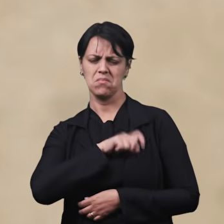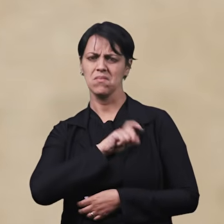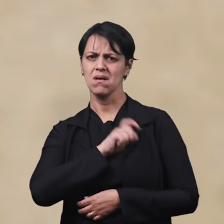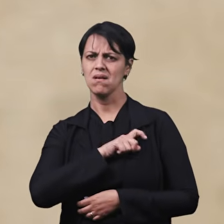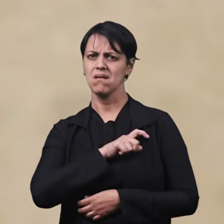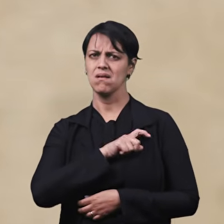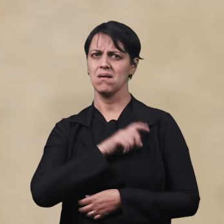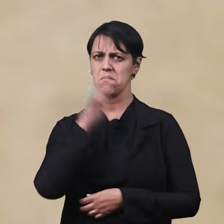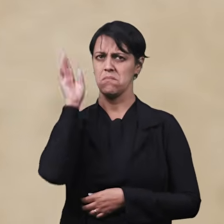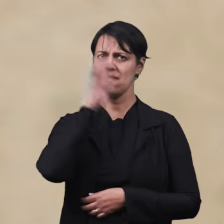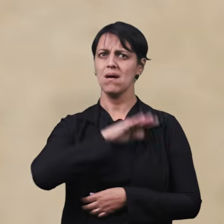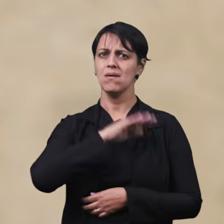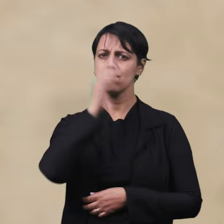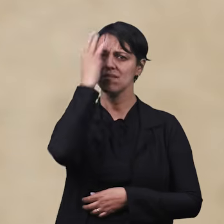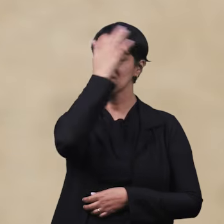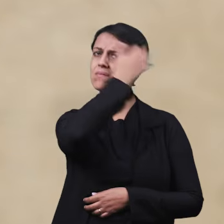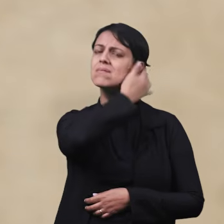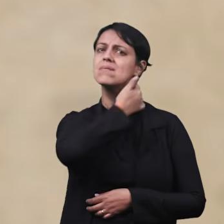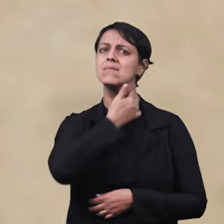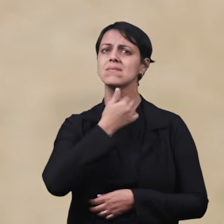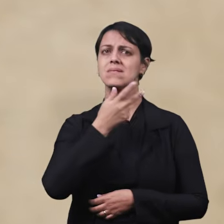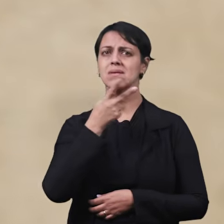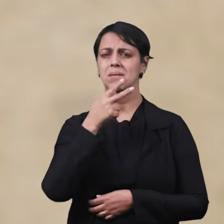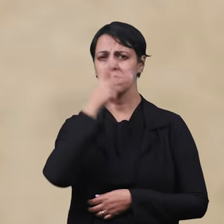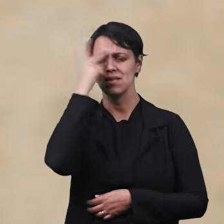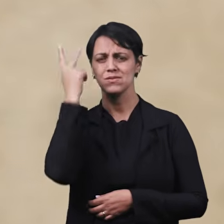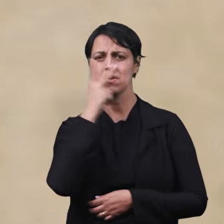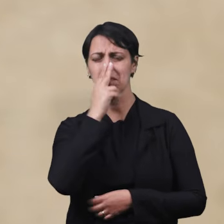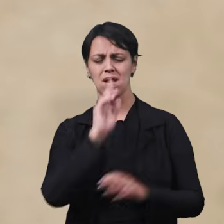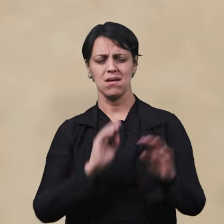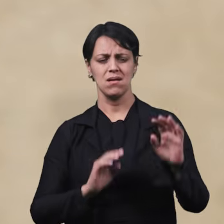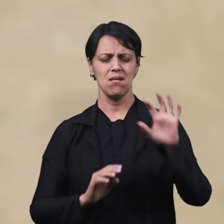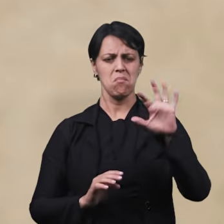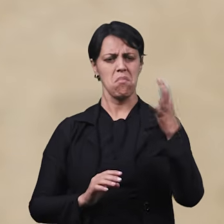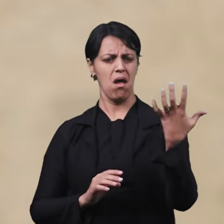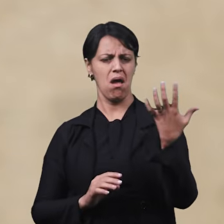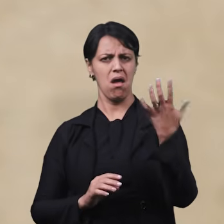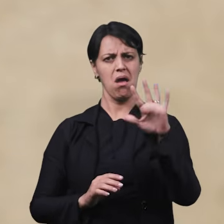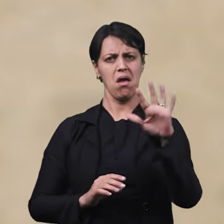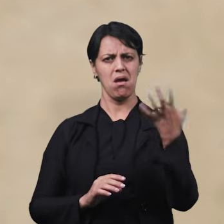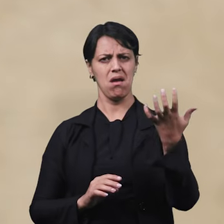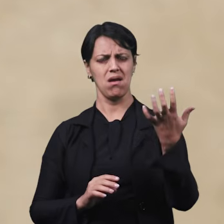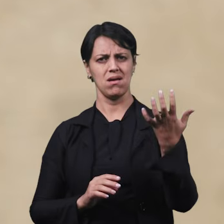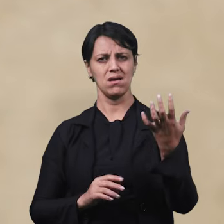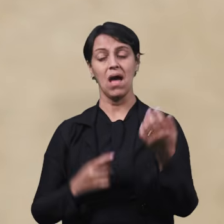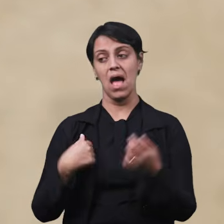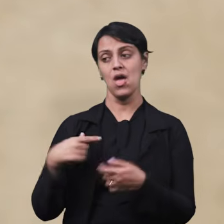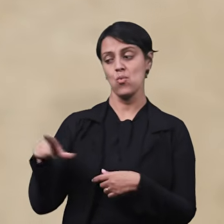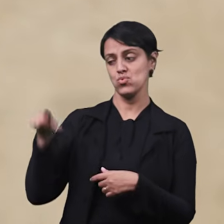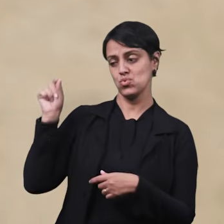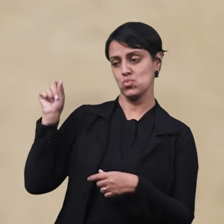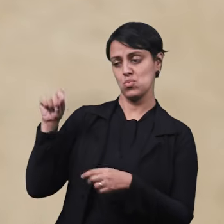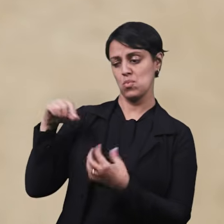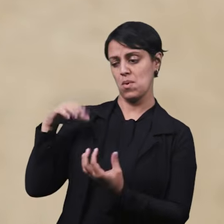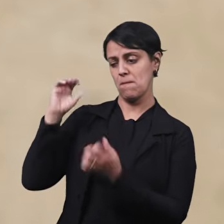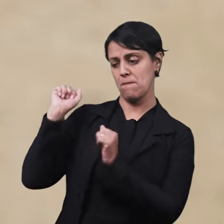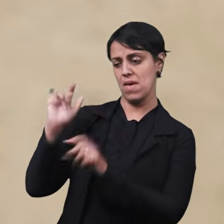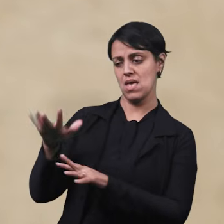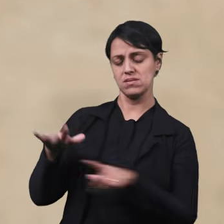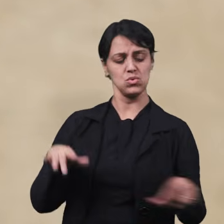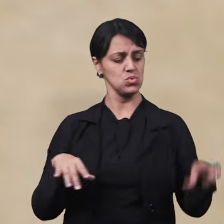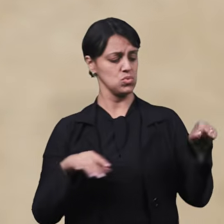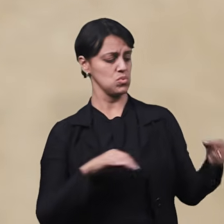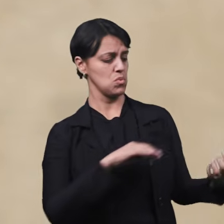coração. Entenda, perversos de coração, duplicidade. Uma hora eu quero a bênção, outra hora eu quero as coisas do mundo, o